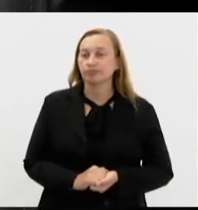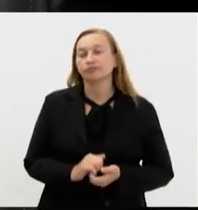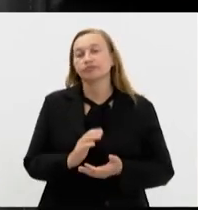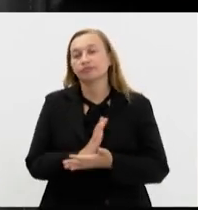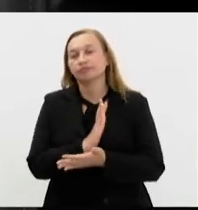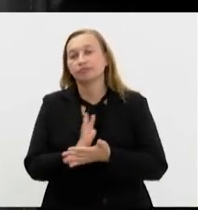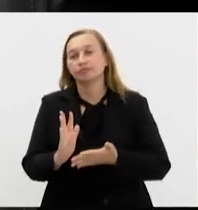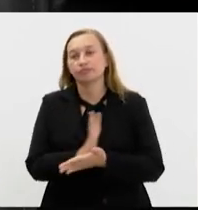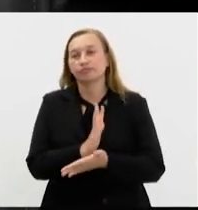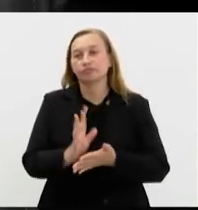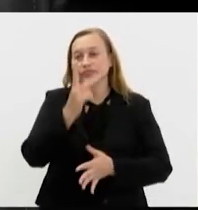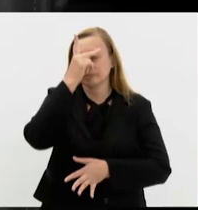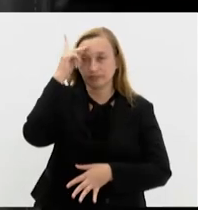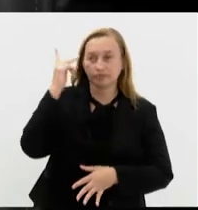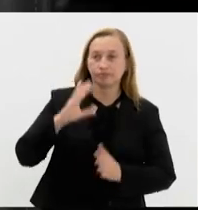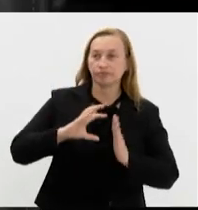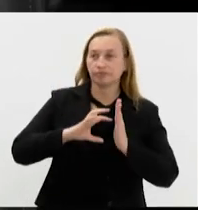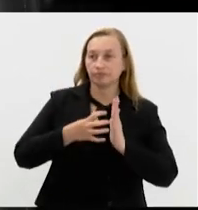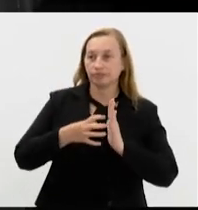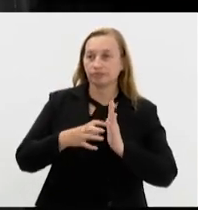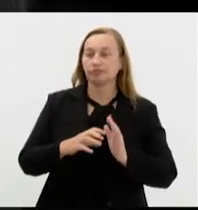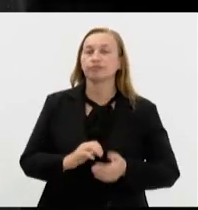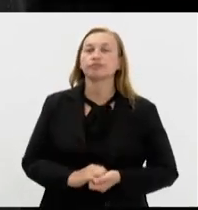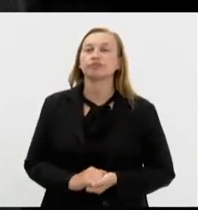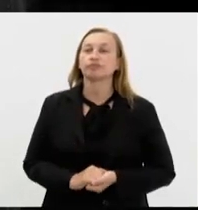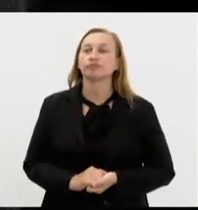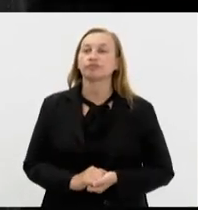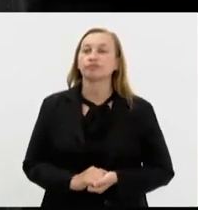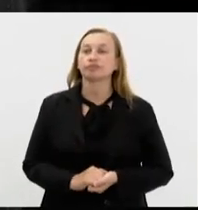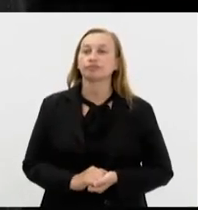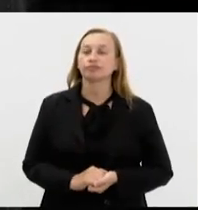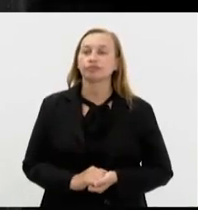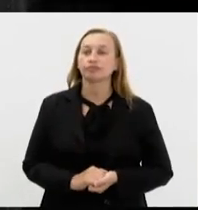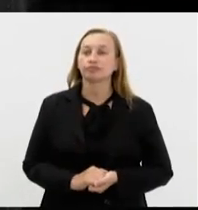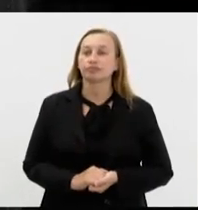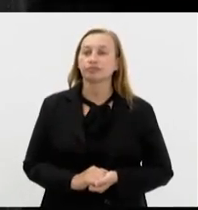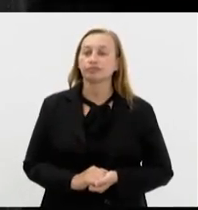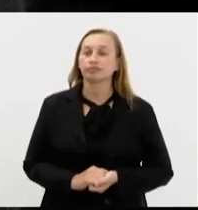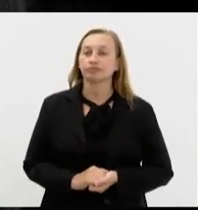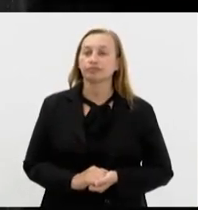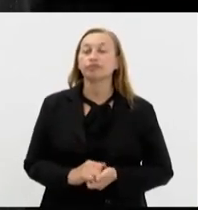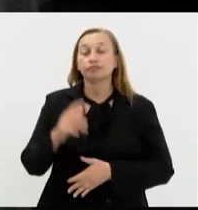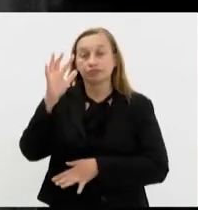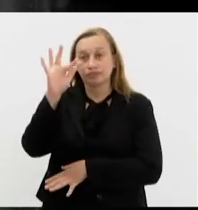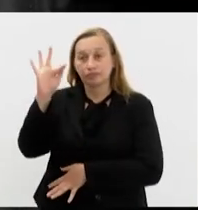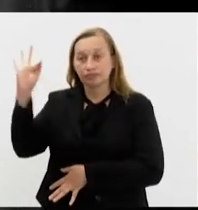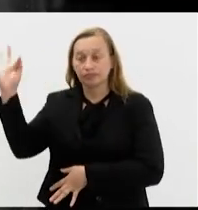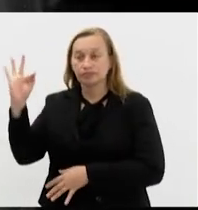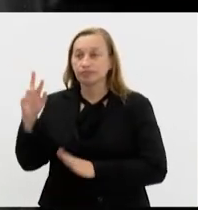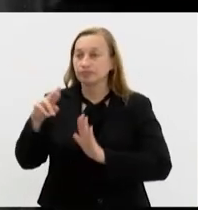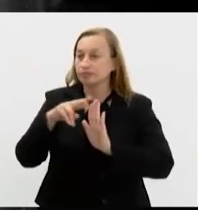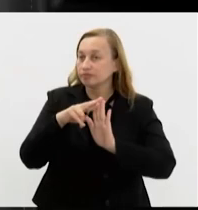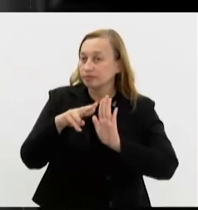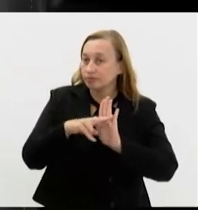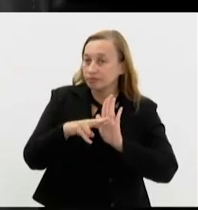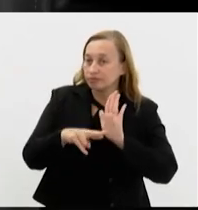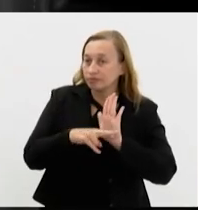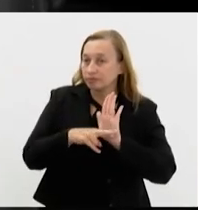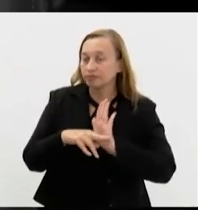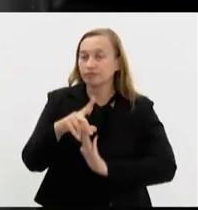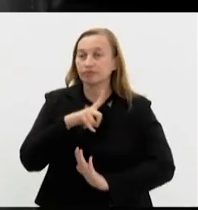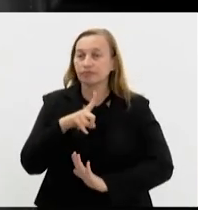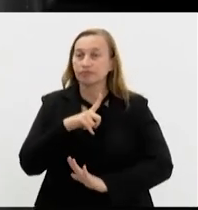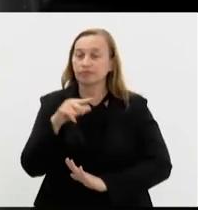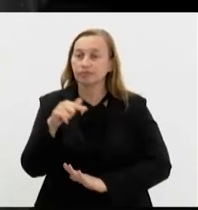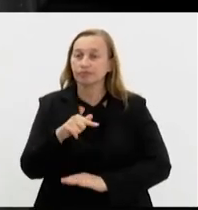pessoas partidos candidaturas coligações federações então Como regra nós temos aqui